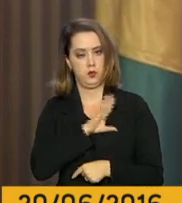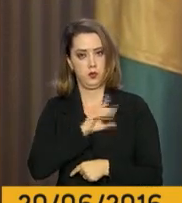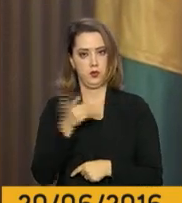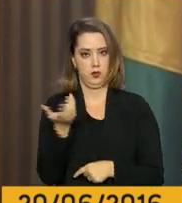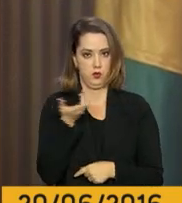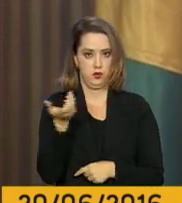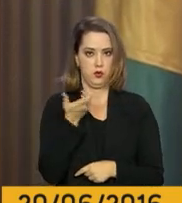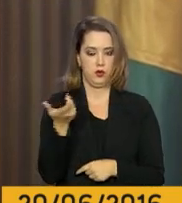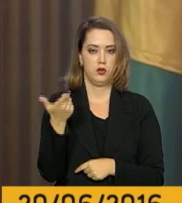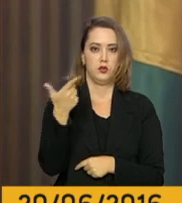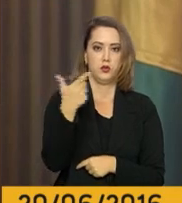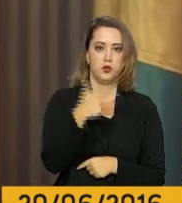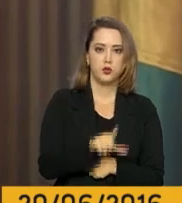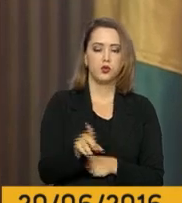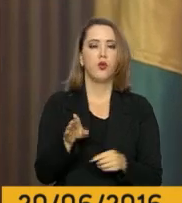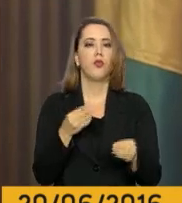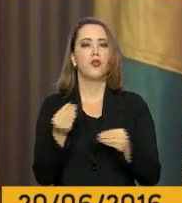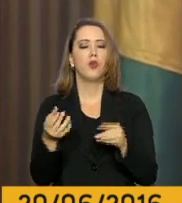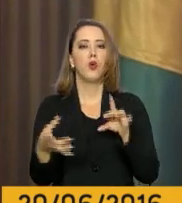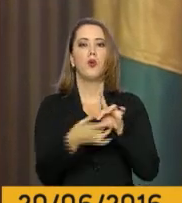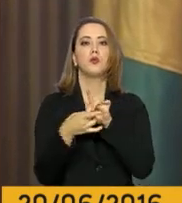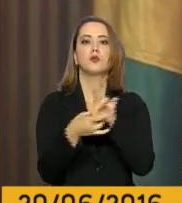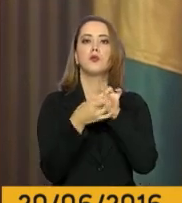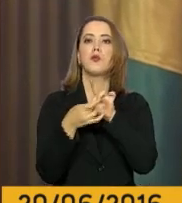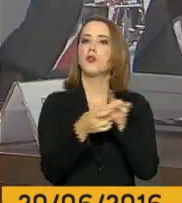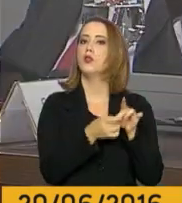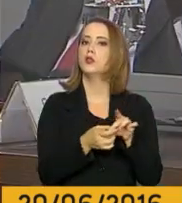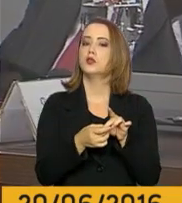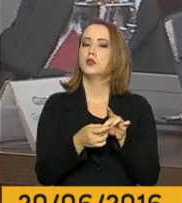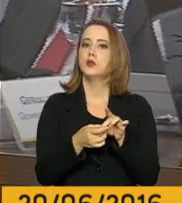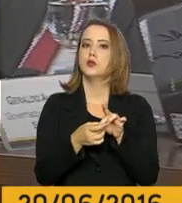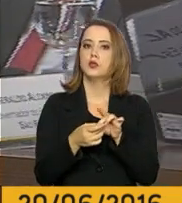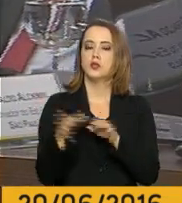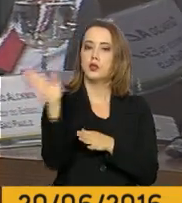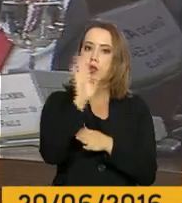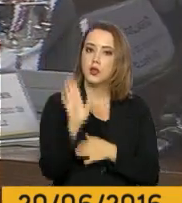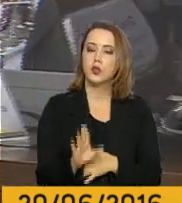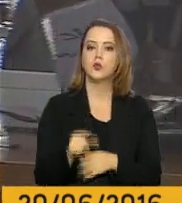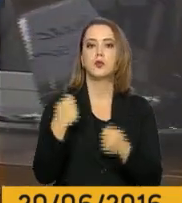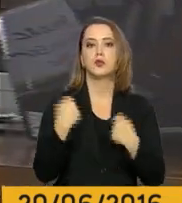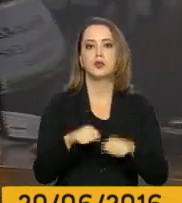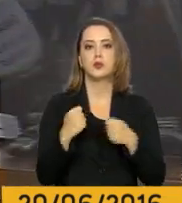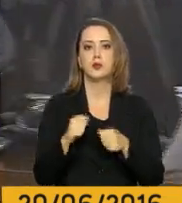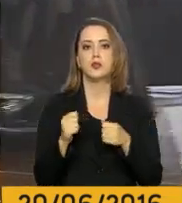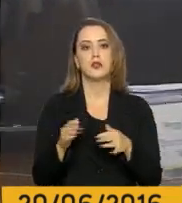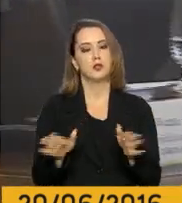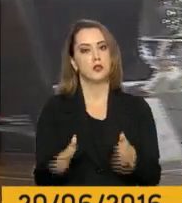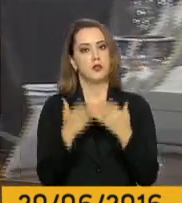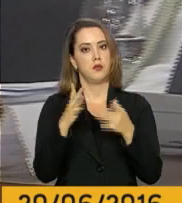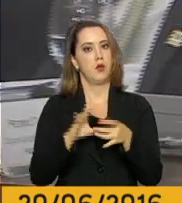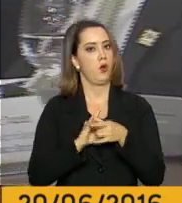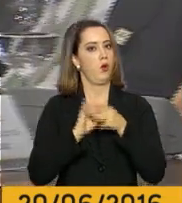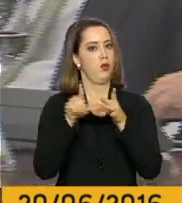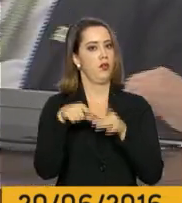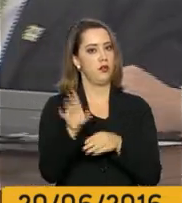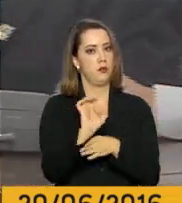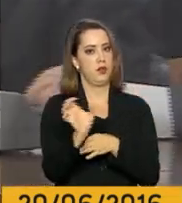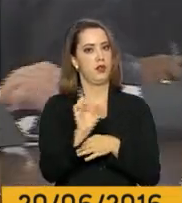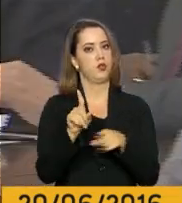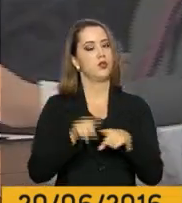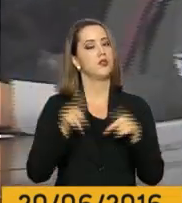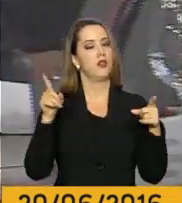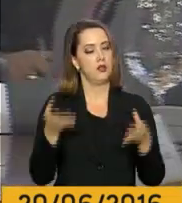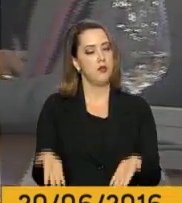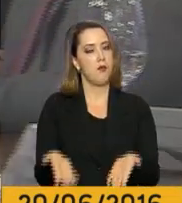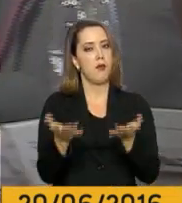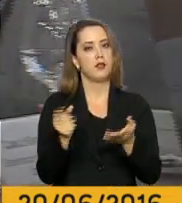pacto federativo que conceda maior autonomia aos Estados e em consequência maiores recursos porque